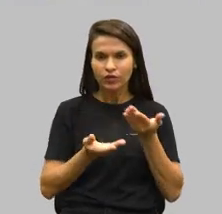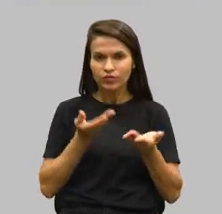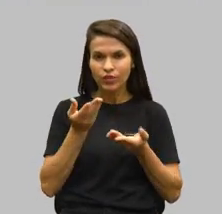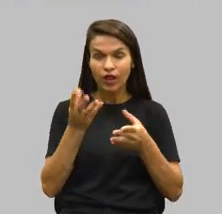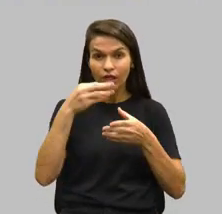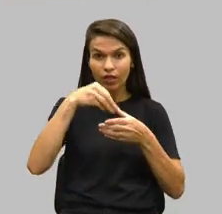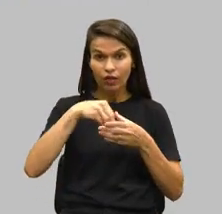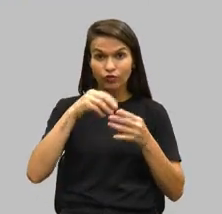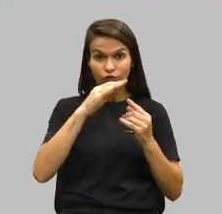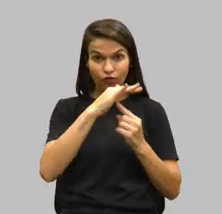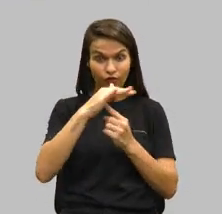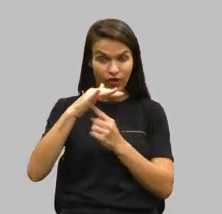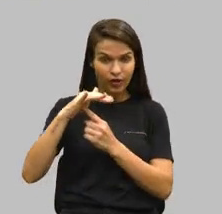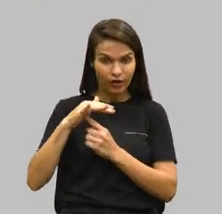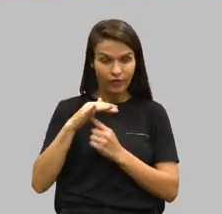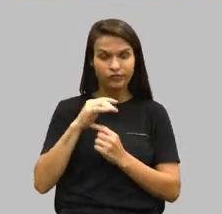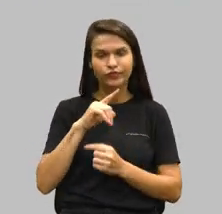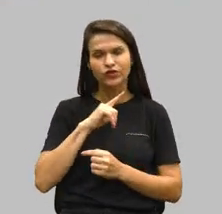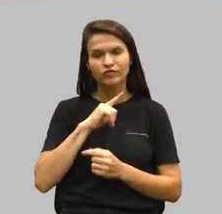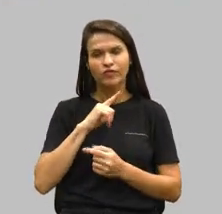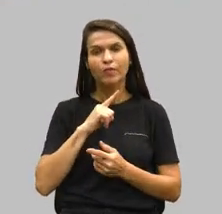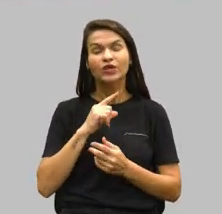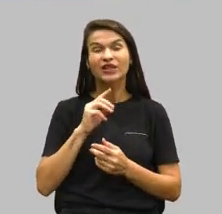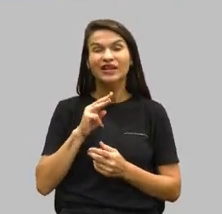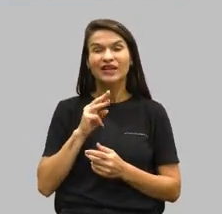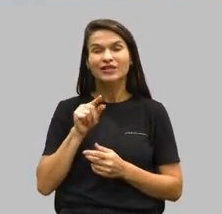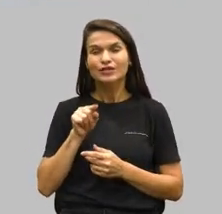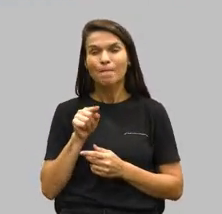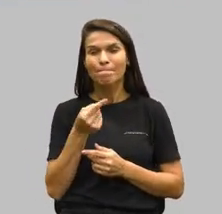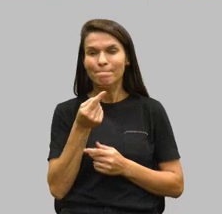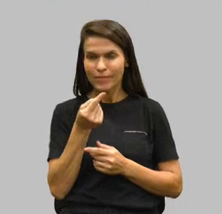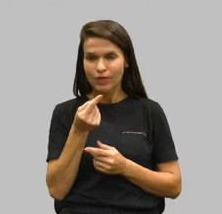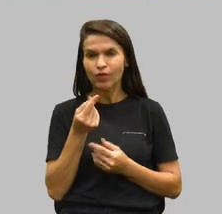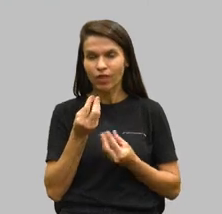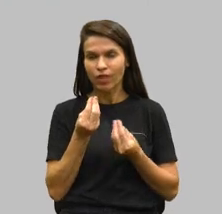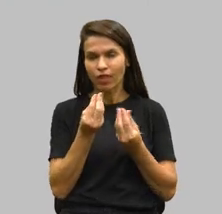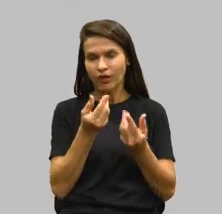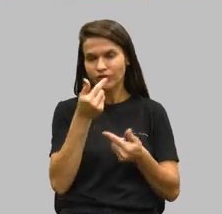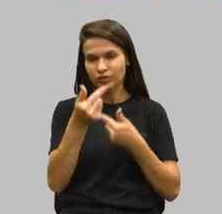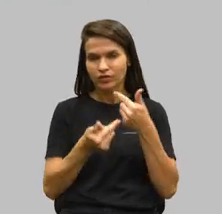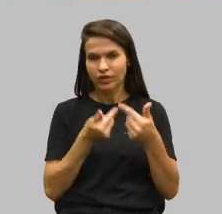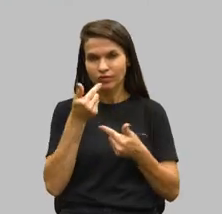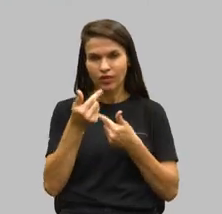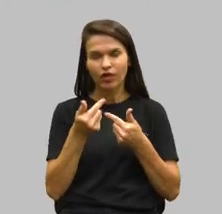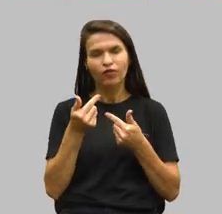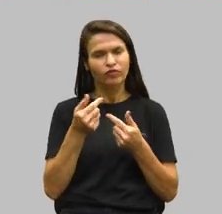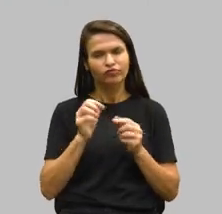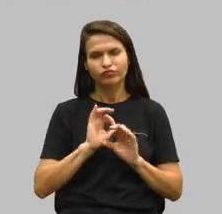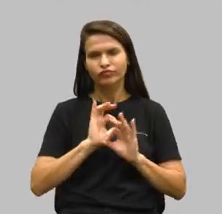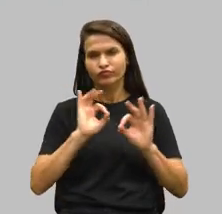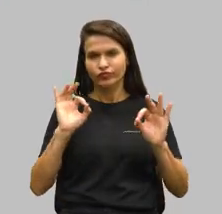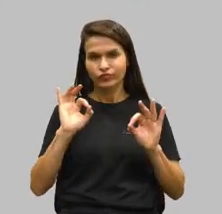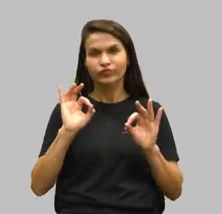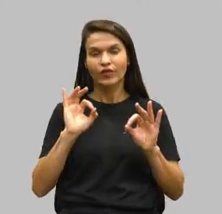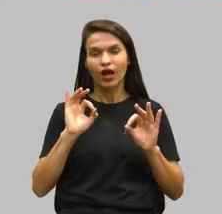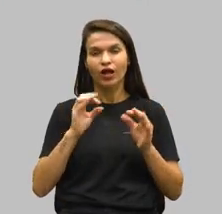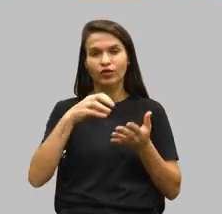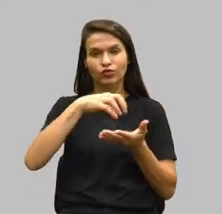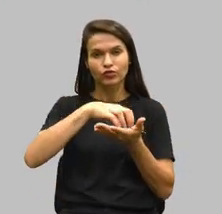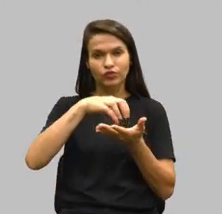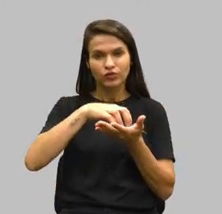do feirão nós tivemos ali 3.000 ofertas de emprego ofertadas o ferão Foi um sucesso ali no centro de referência da